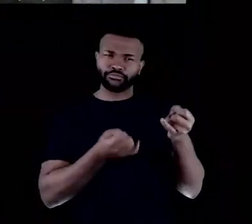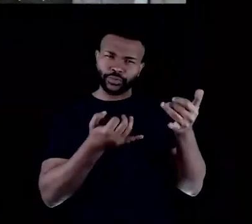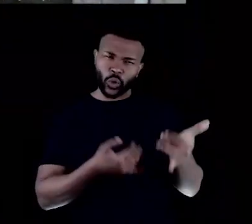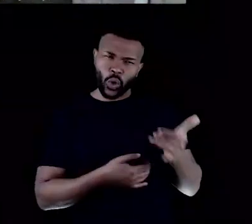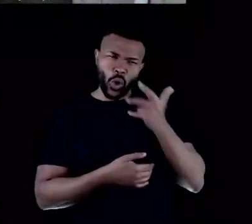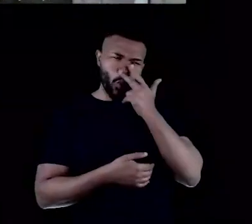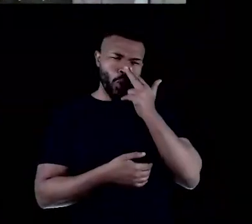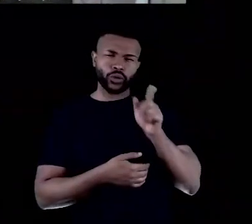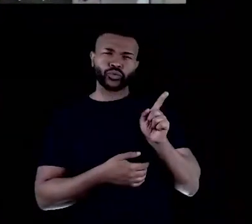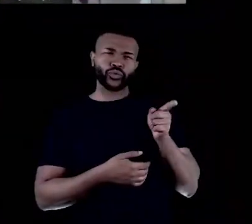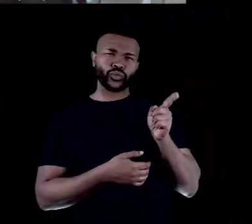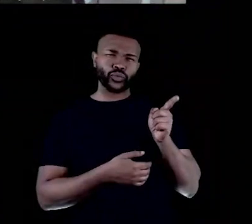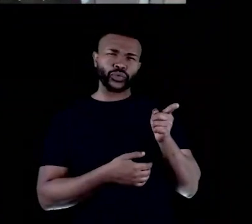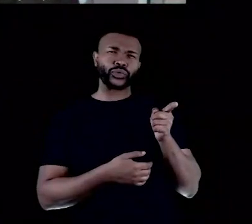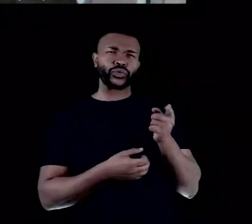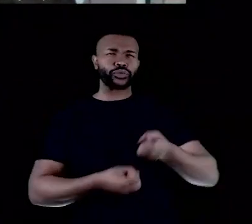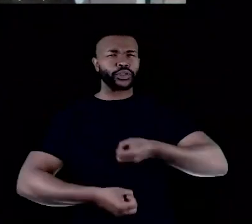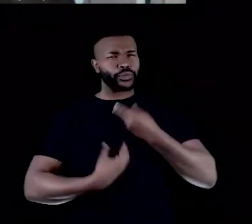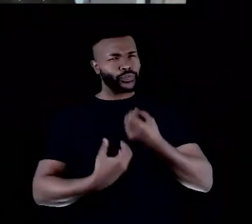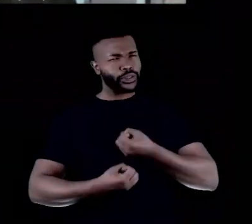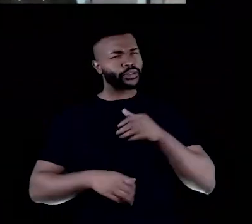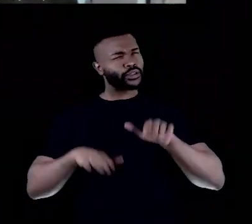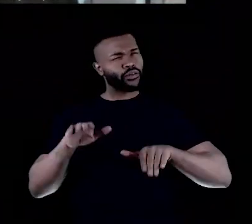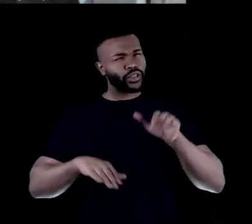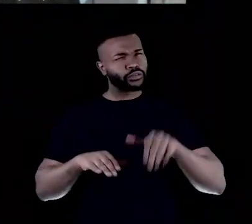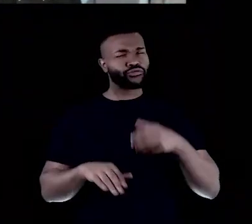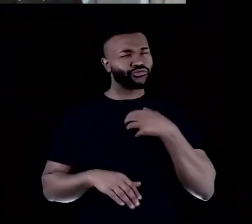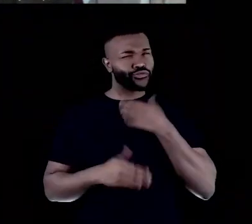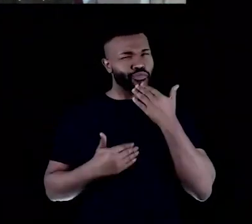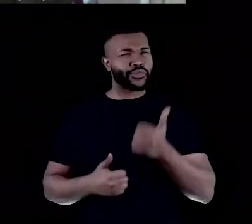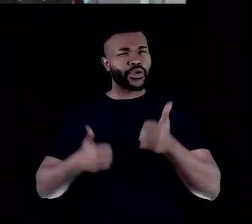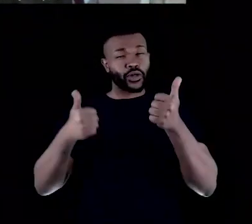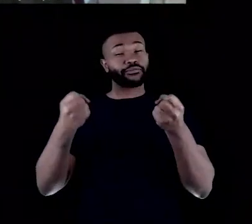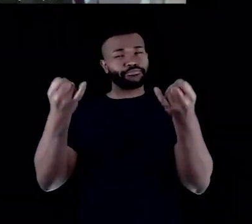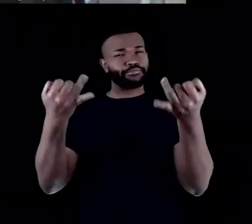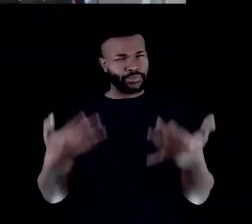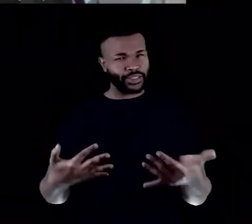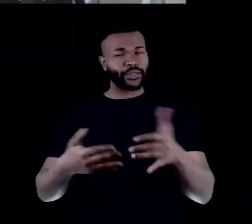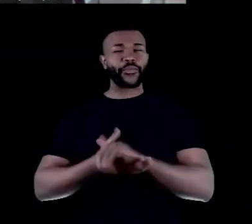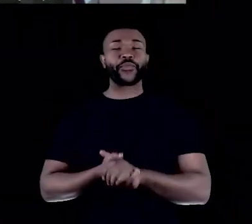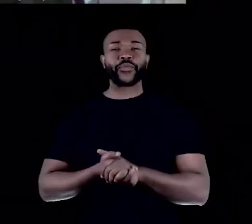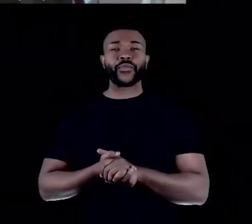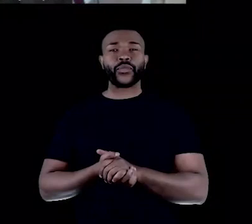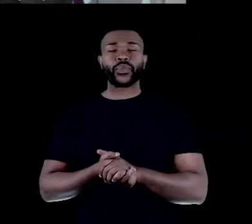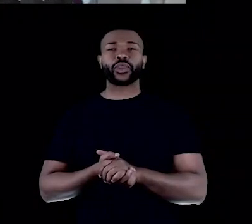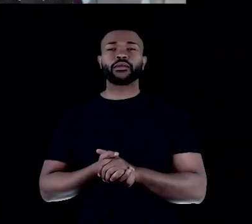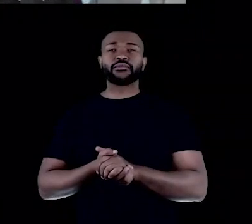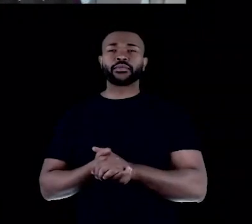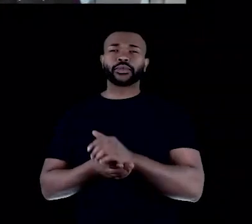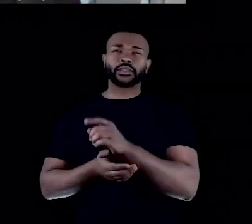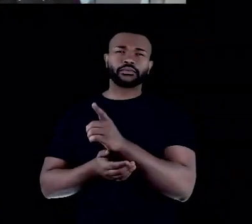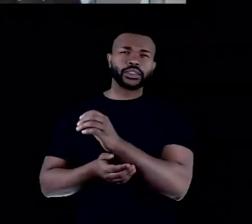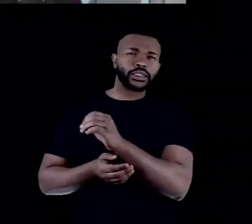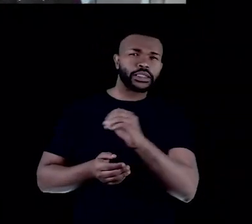processos que você falou, que eu acho que, se tratando de poesia, talvez ela seja o melhor para ser dito, né? Sem dúvida.